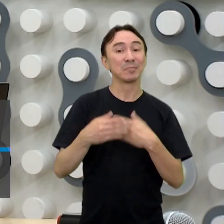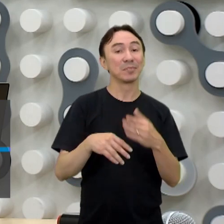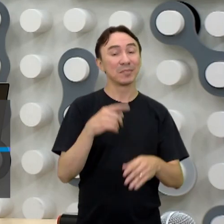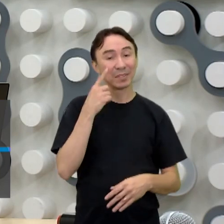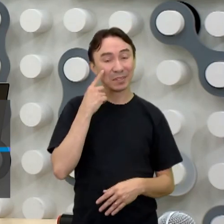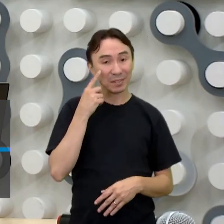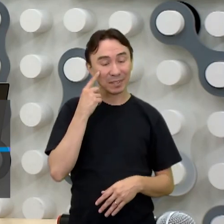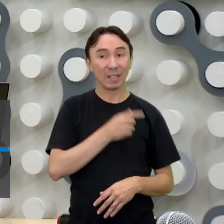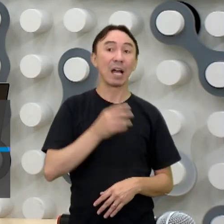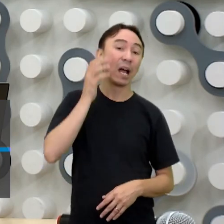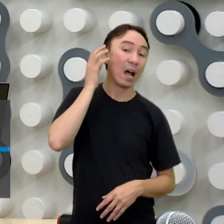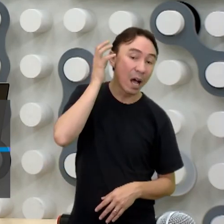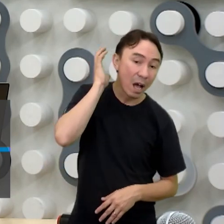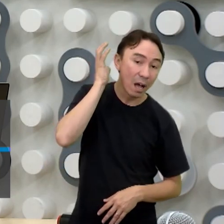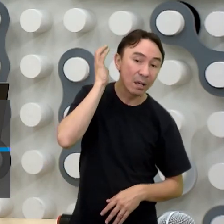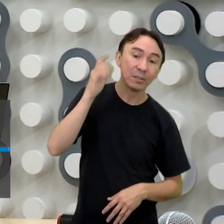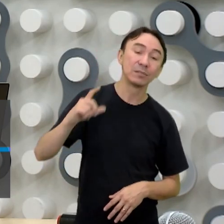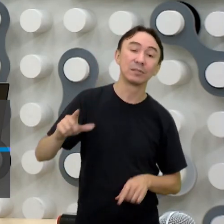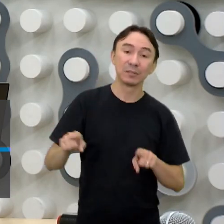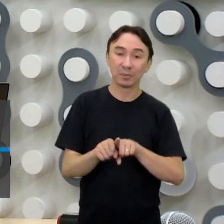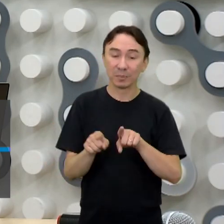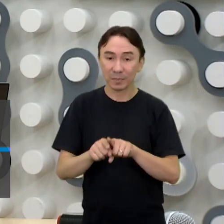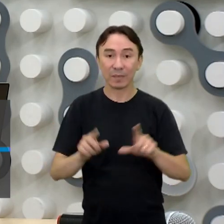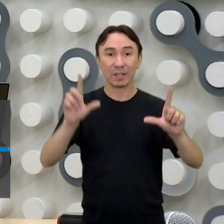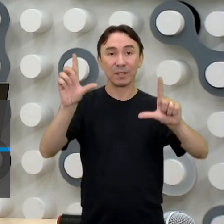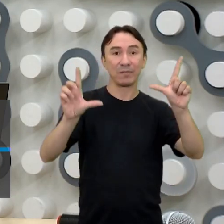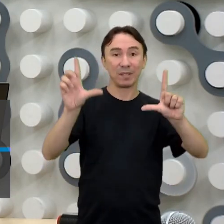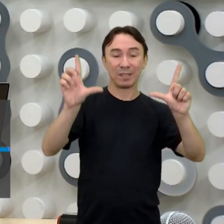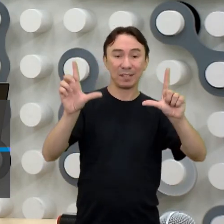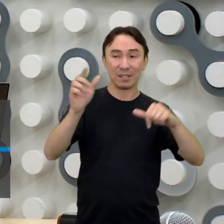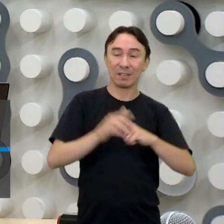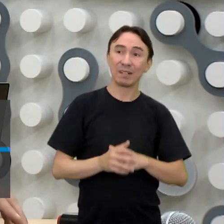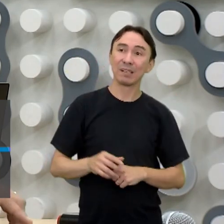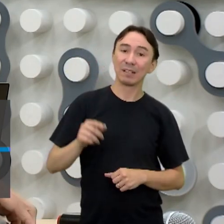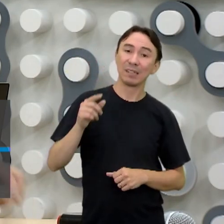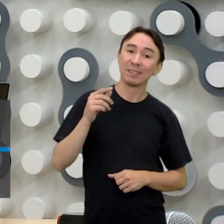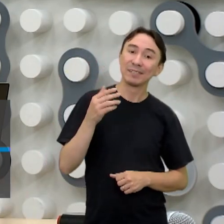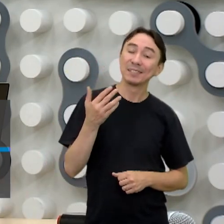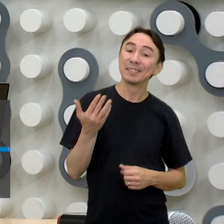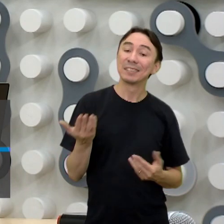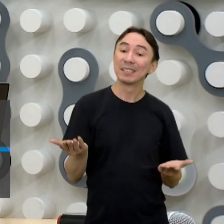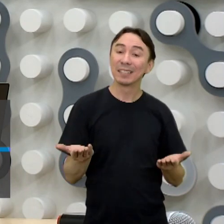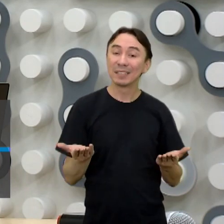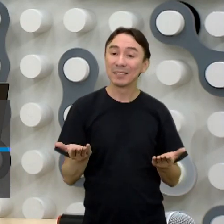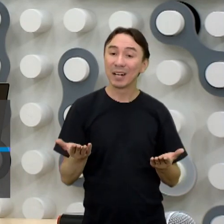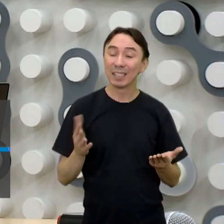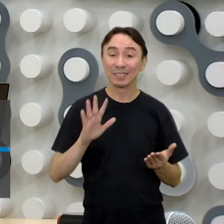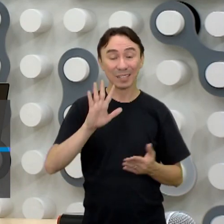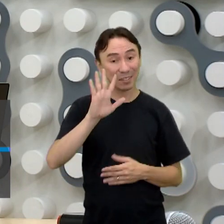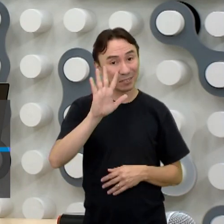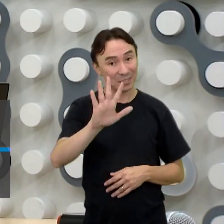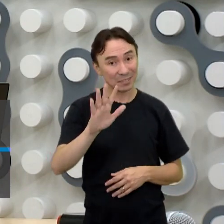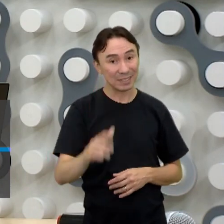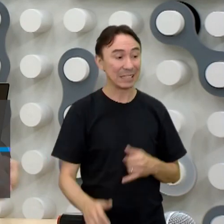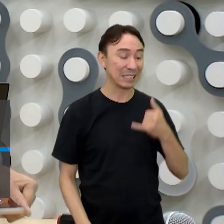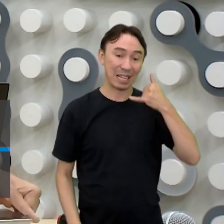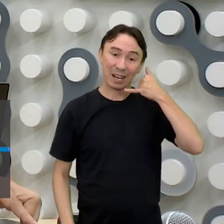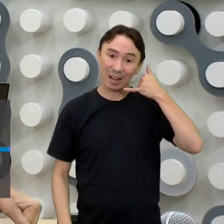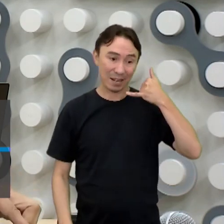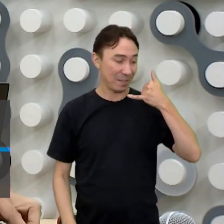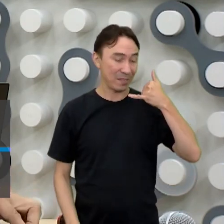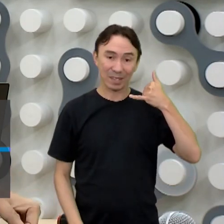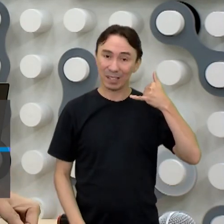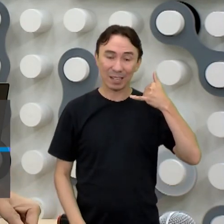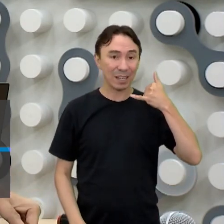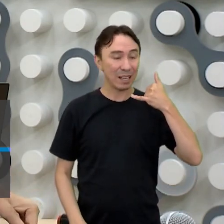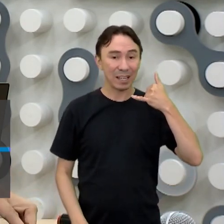ver, olha, está acontecendo agora e os detalhes eu vejo no jornal impresso. Com os celulares, a notícia começa